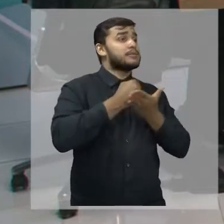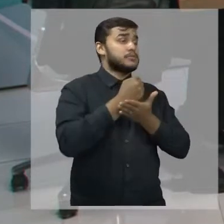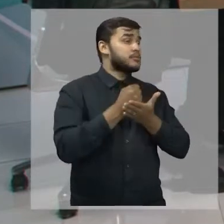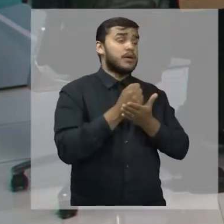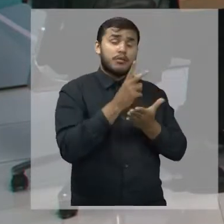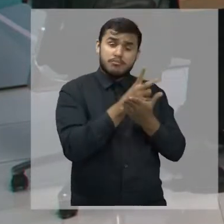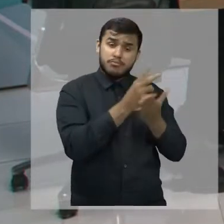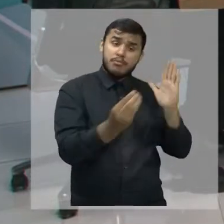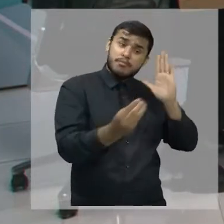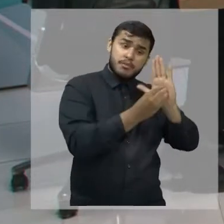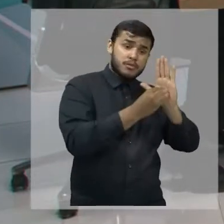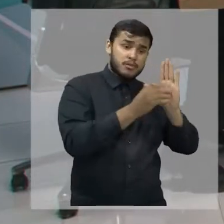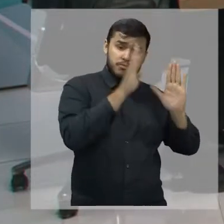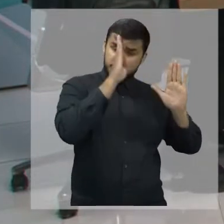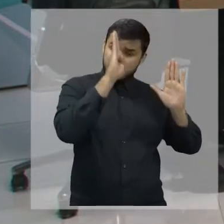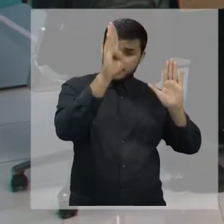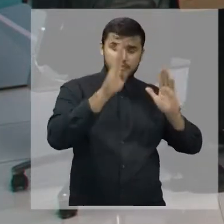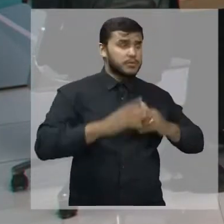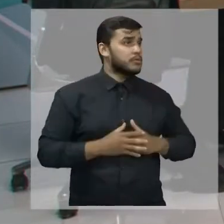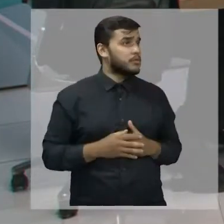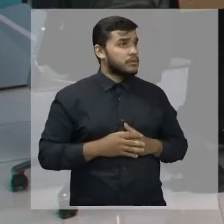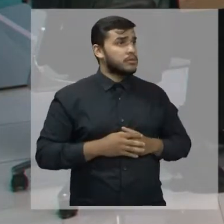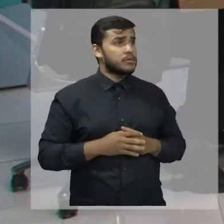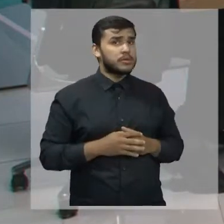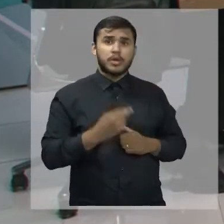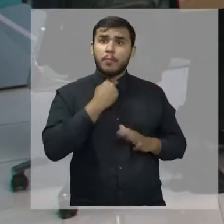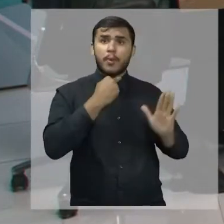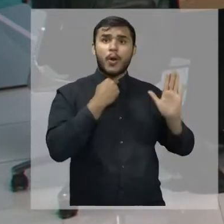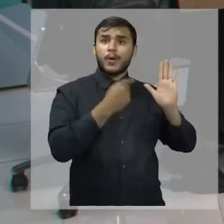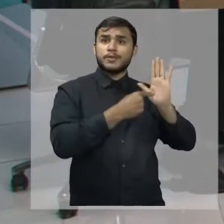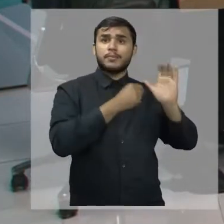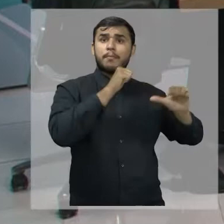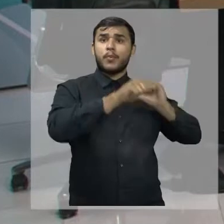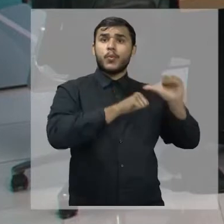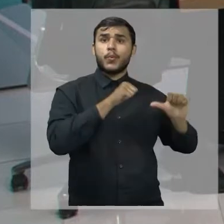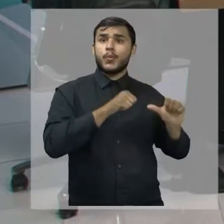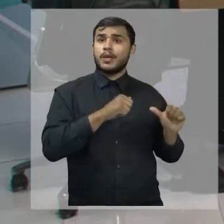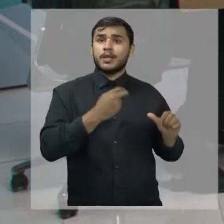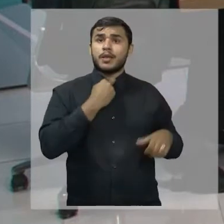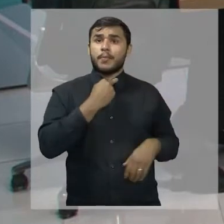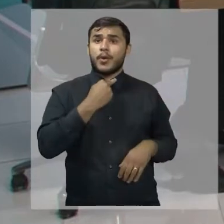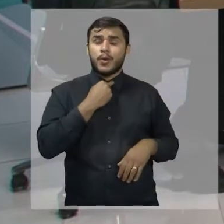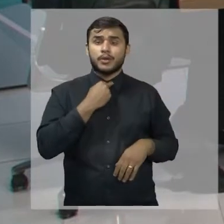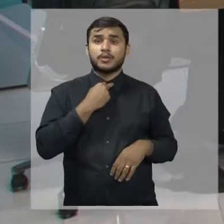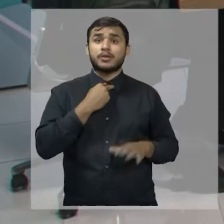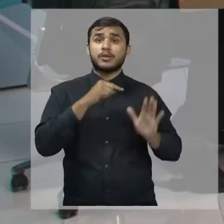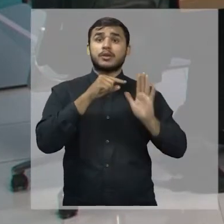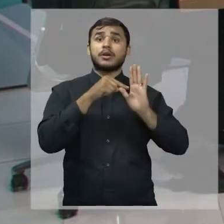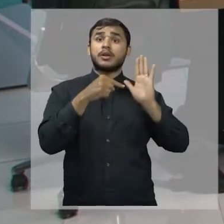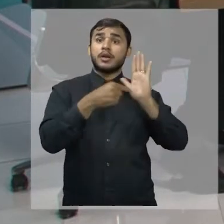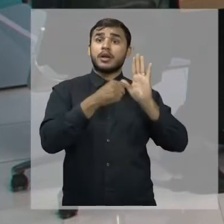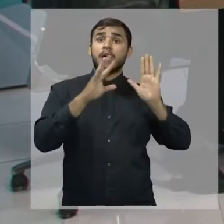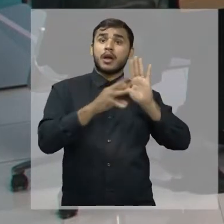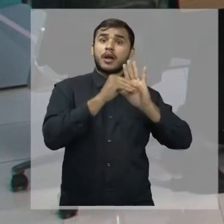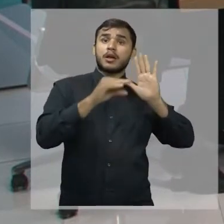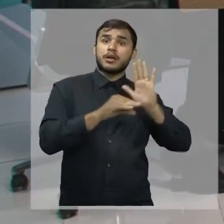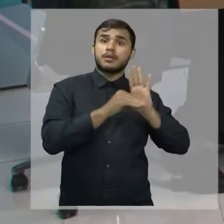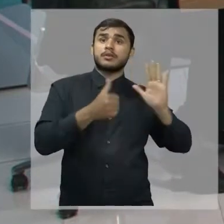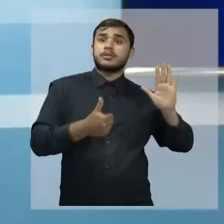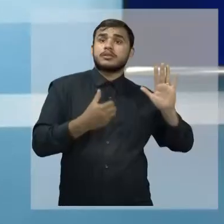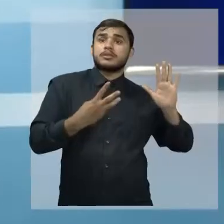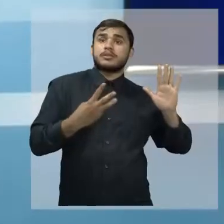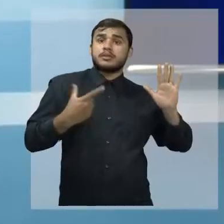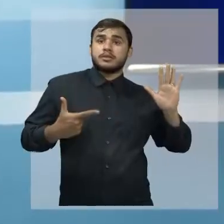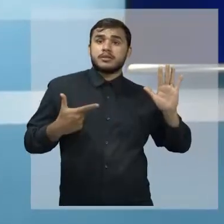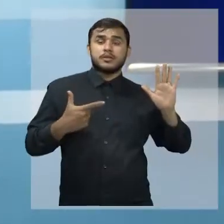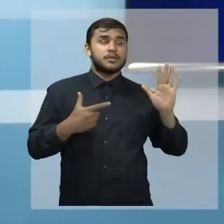aí. Cláusula pétrea que não se pode mexer na Constituição. Nossa Constituição tem 132 emendas, mas nenhuma atingido